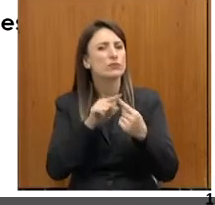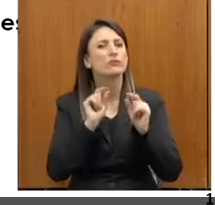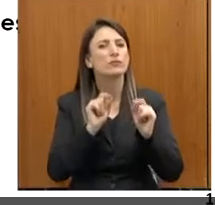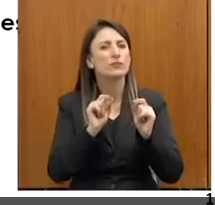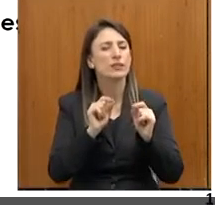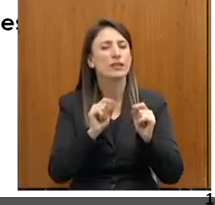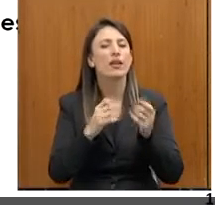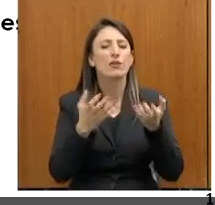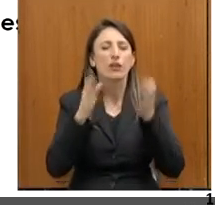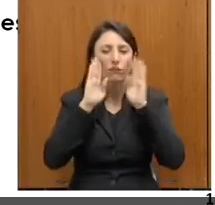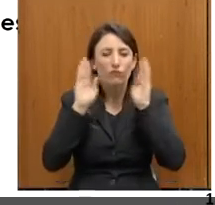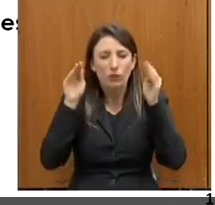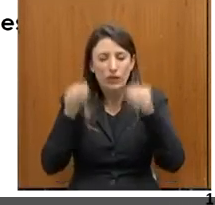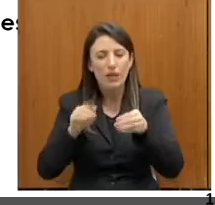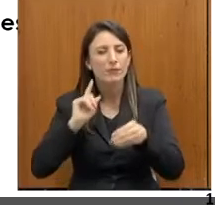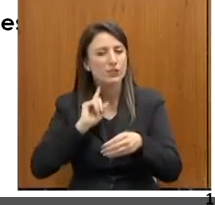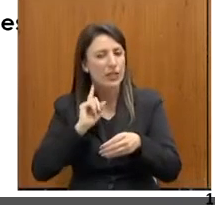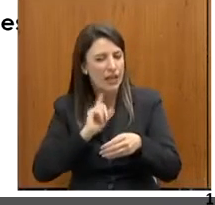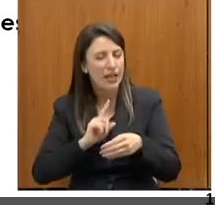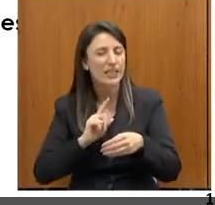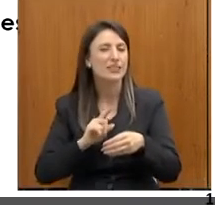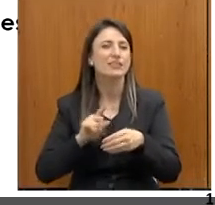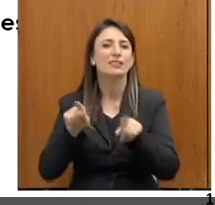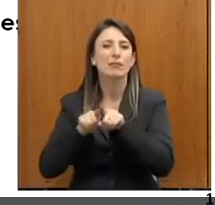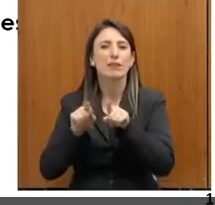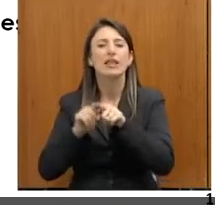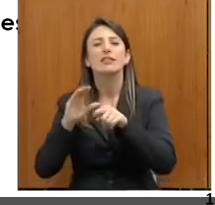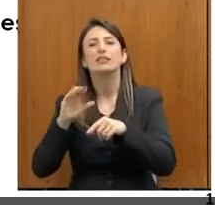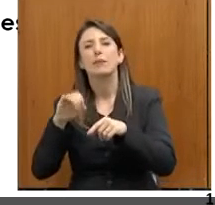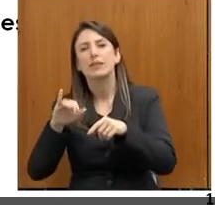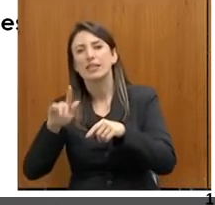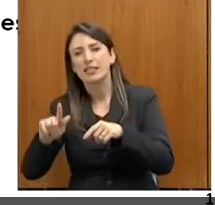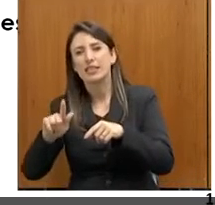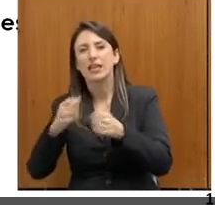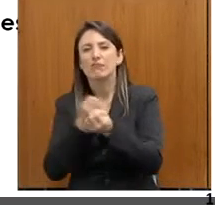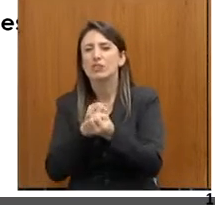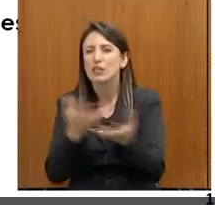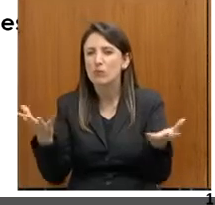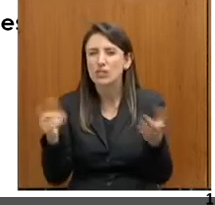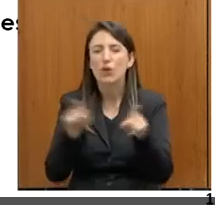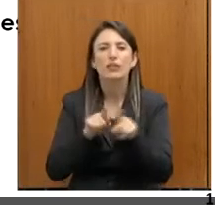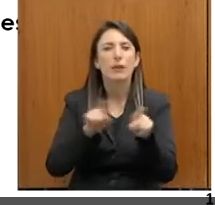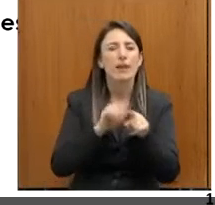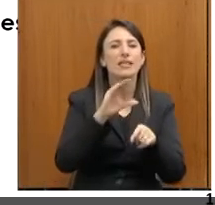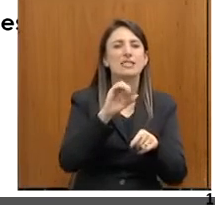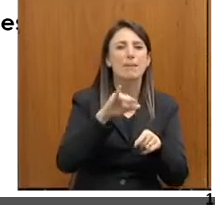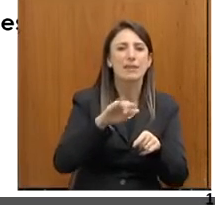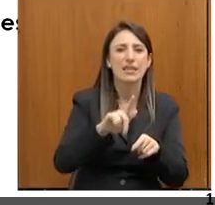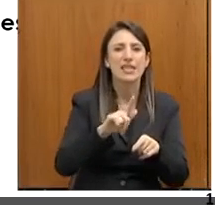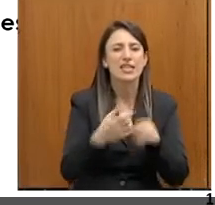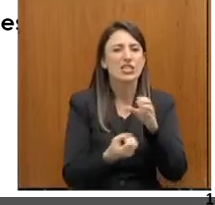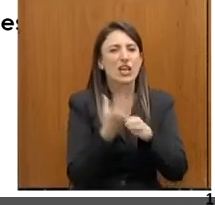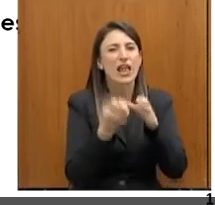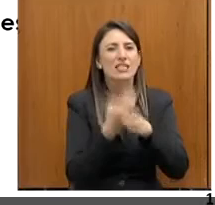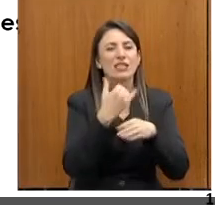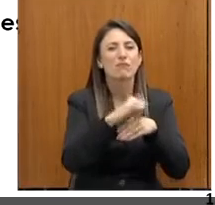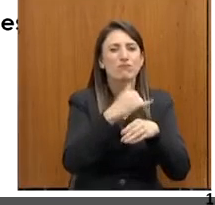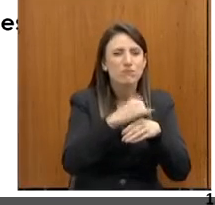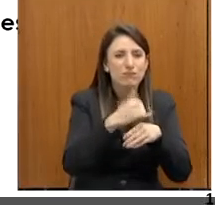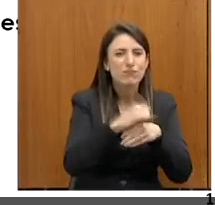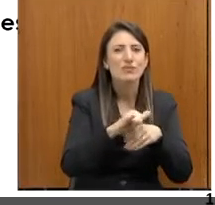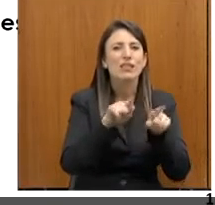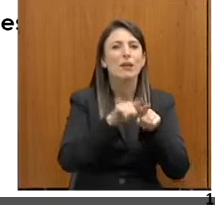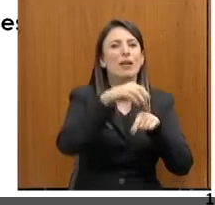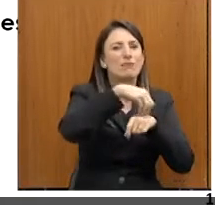Gerais na Cemig distribuição ou em Distribuição e na Cemig geração e transmissão com investimentos em